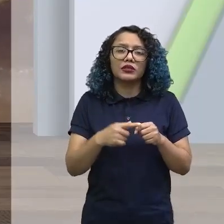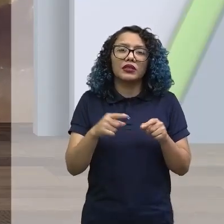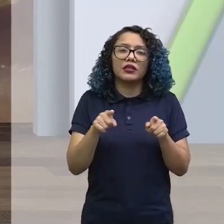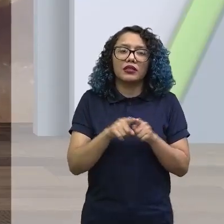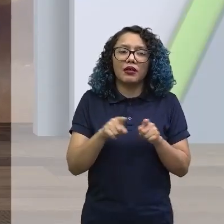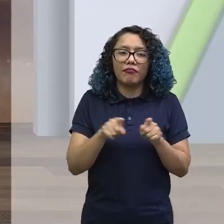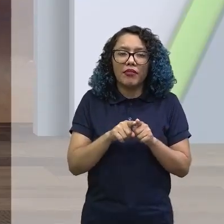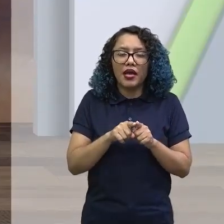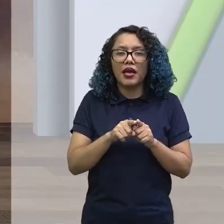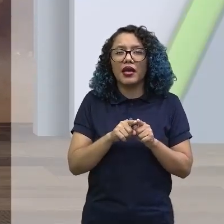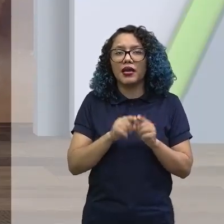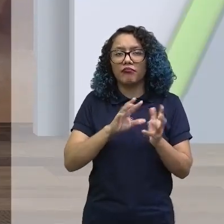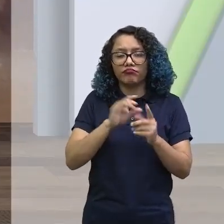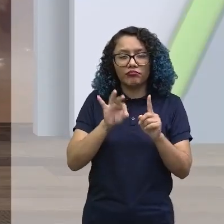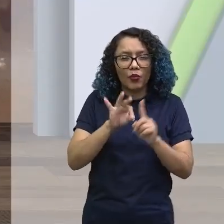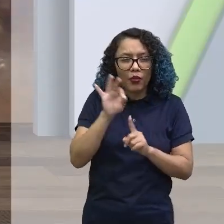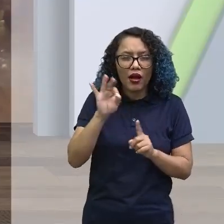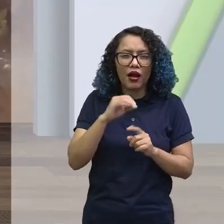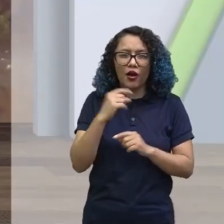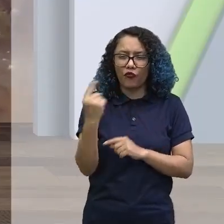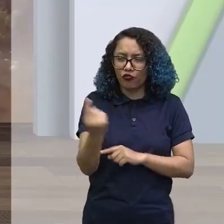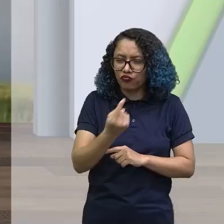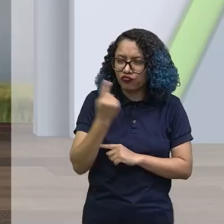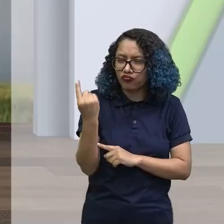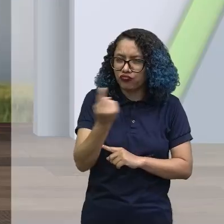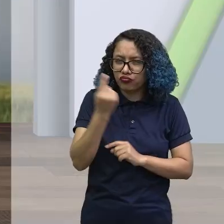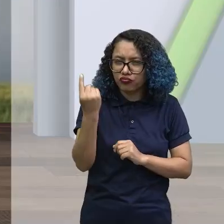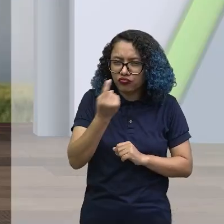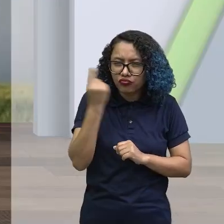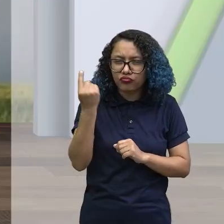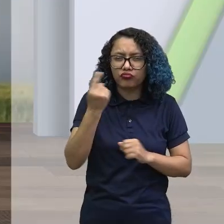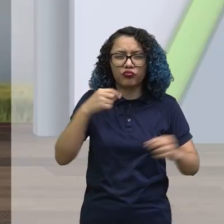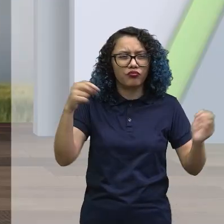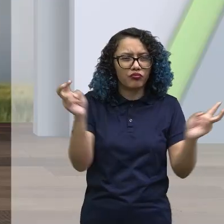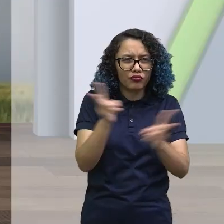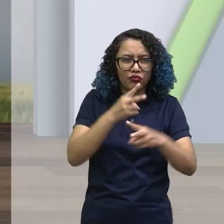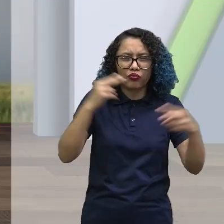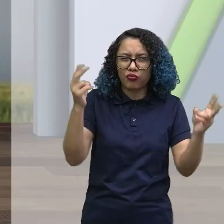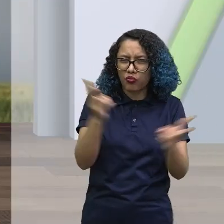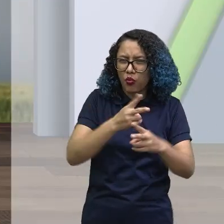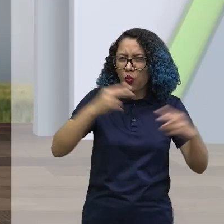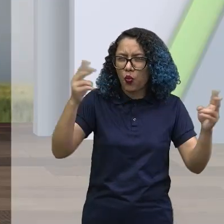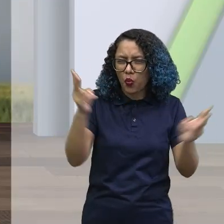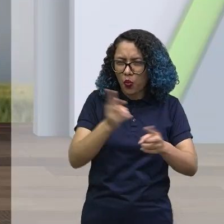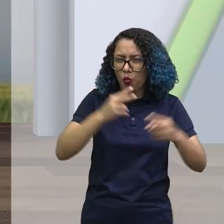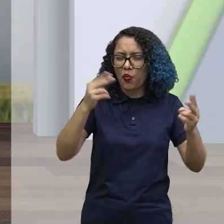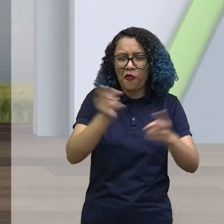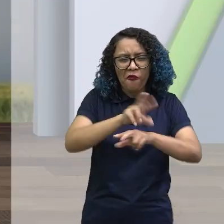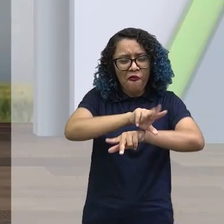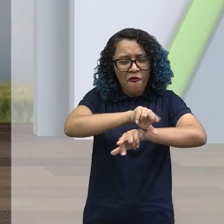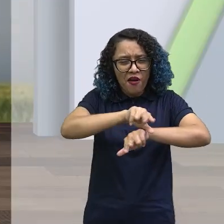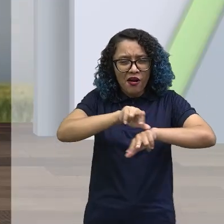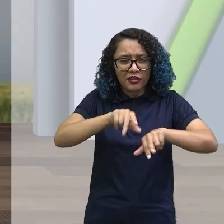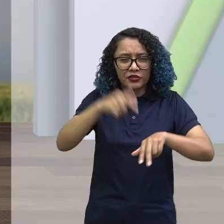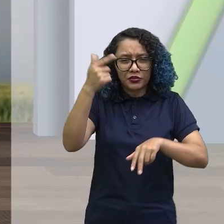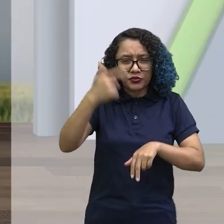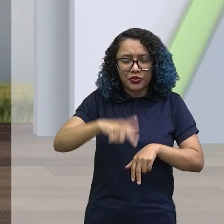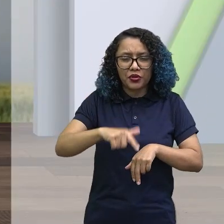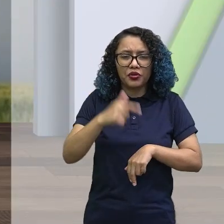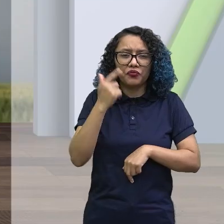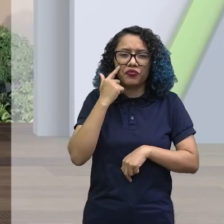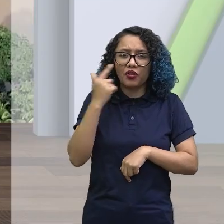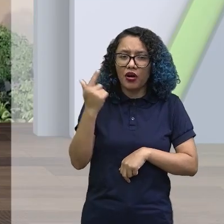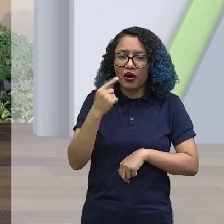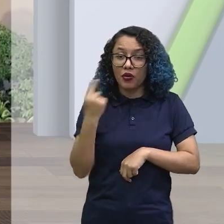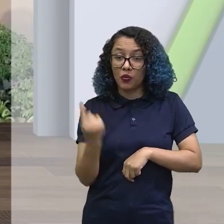furacões, né, que podem aparecer, ventanias muito fortes, né? Temos aí na imagem novamente, né, a